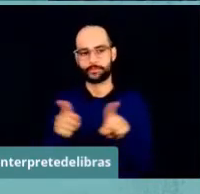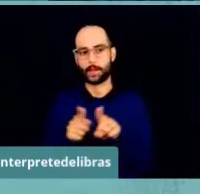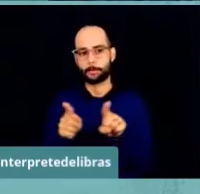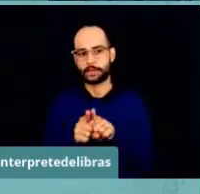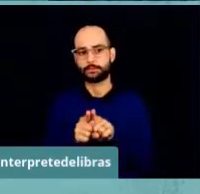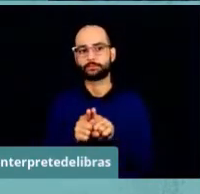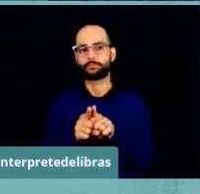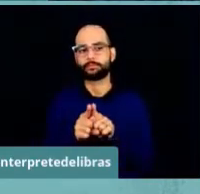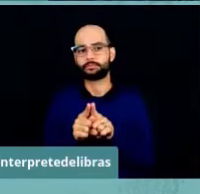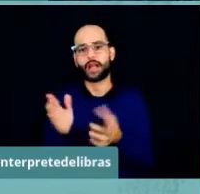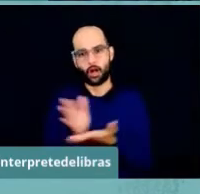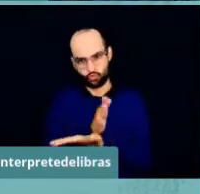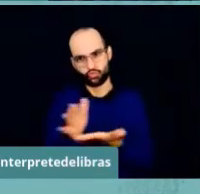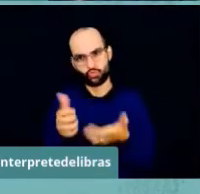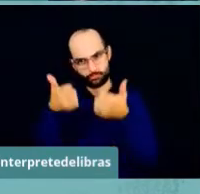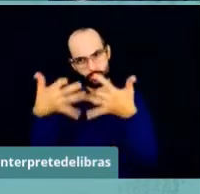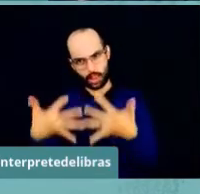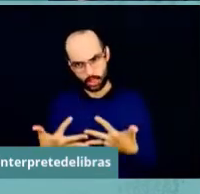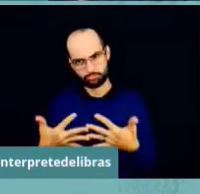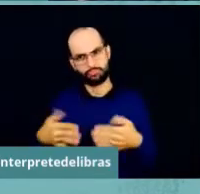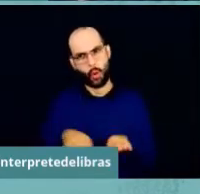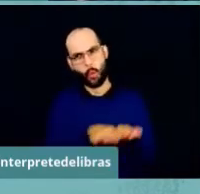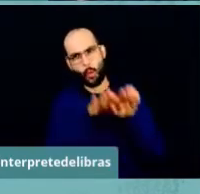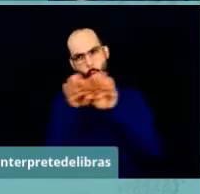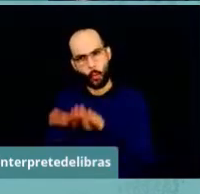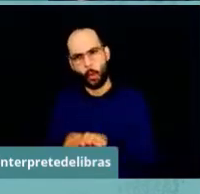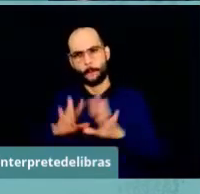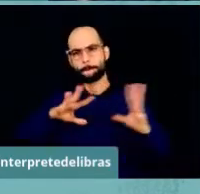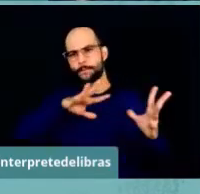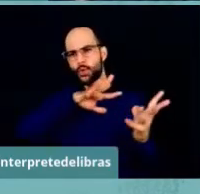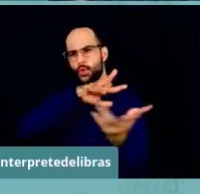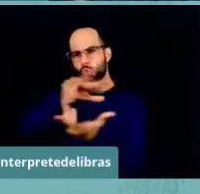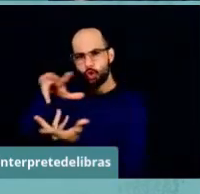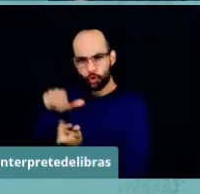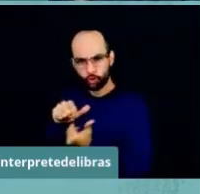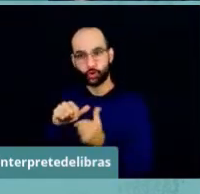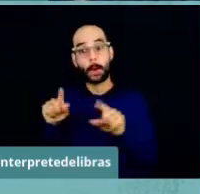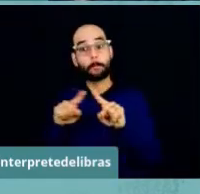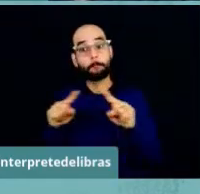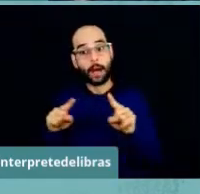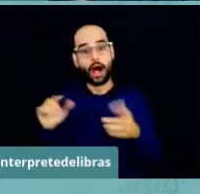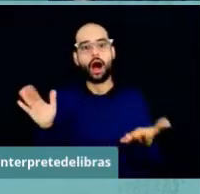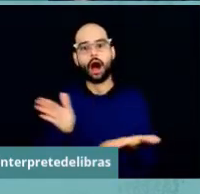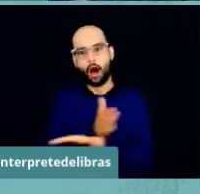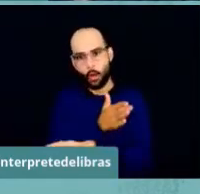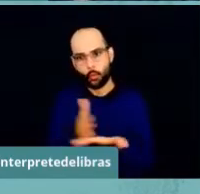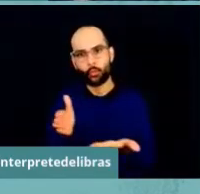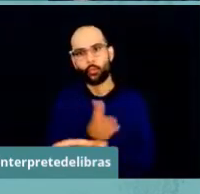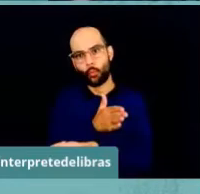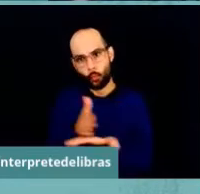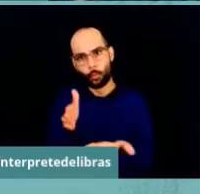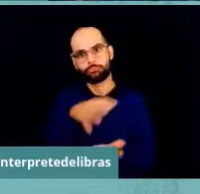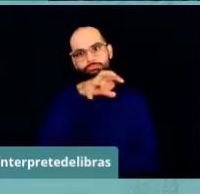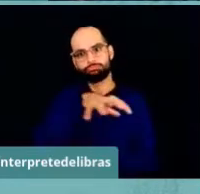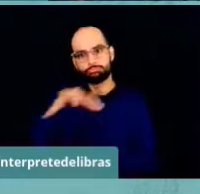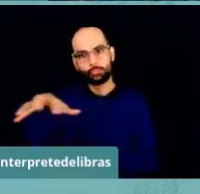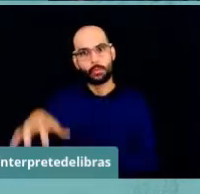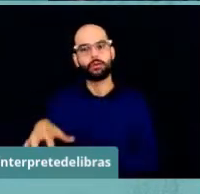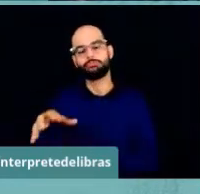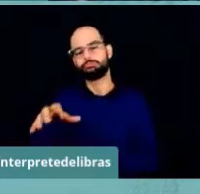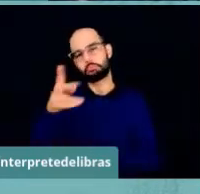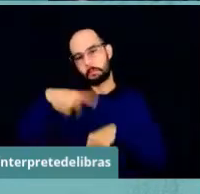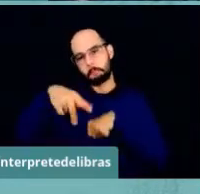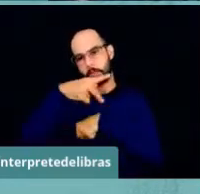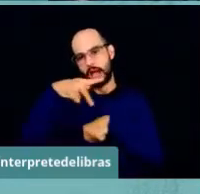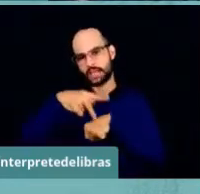são unânimes e uniformes em todo o mundo, mas algumas agências têm critérios um pouco diferentes. A